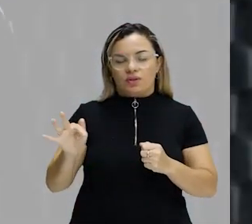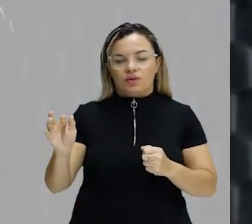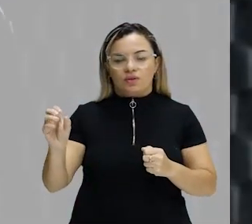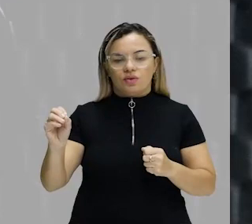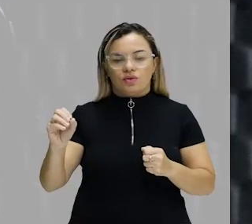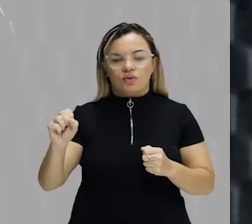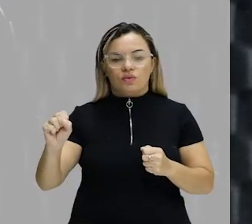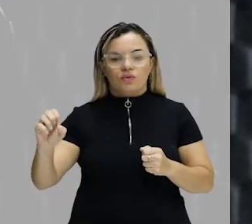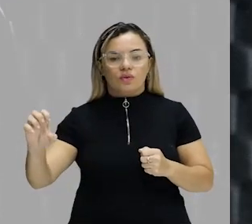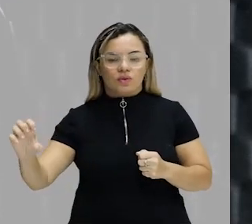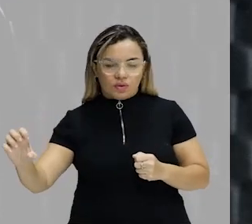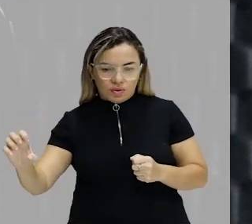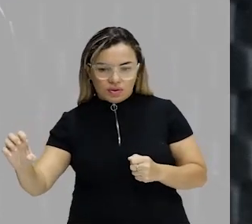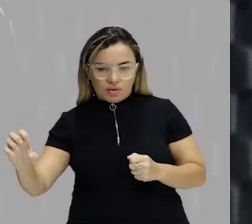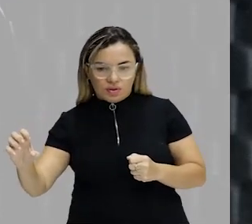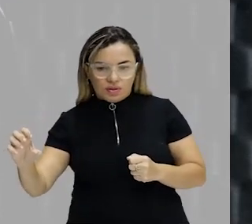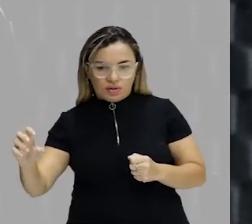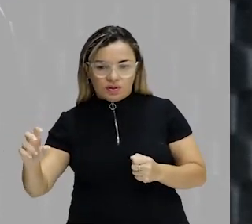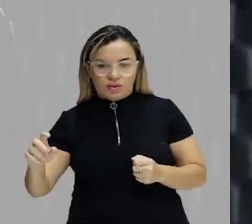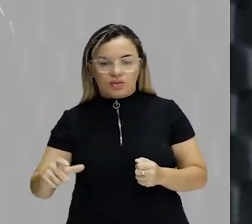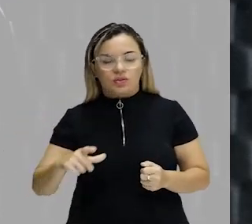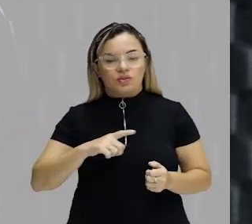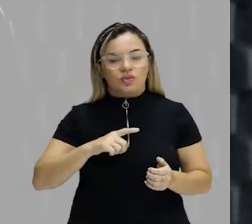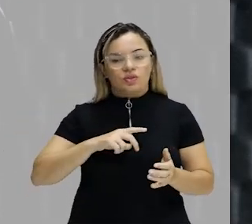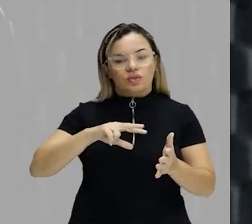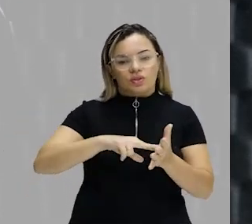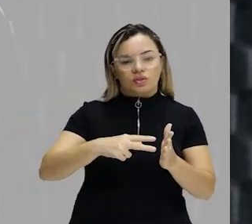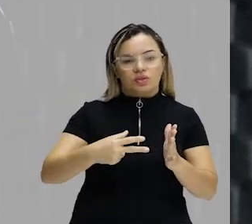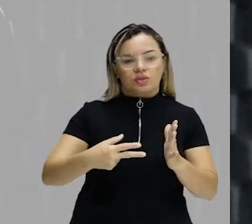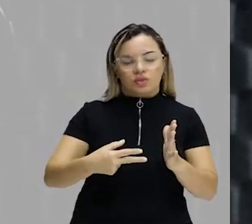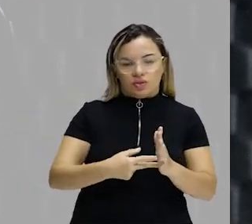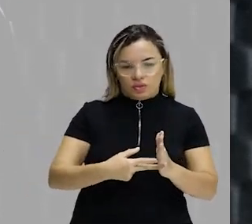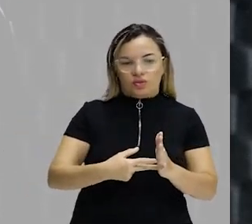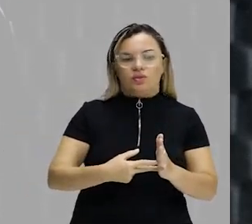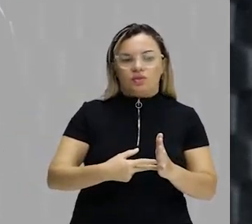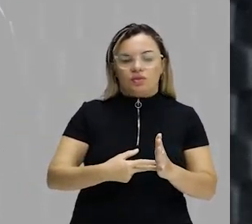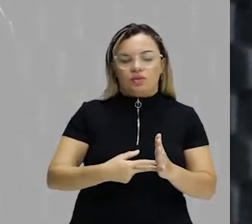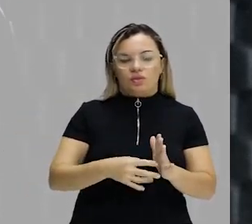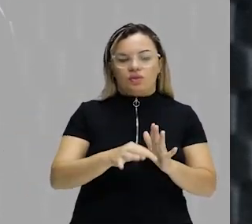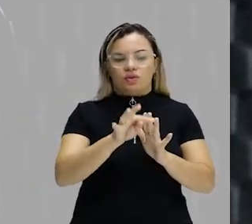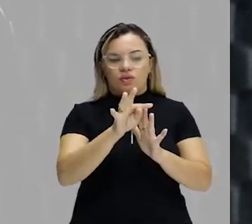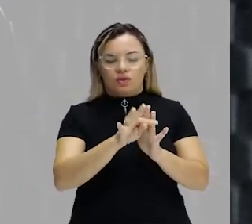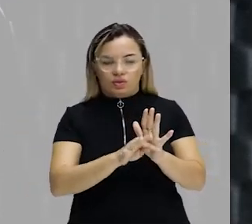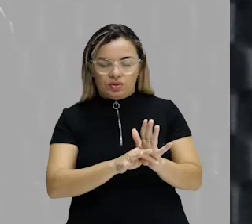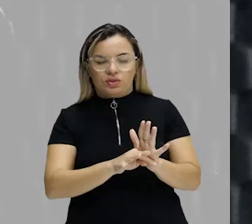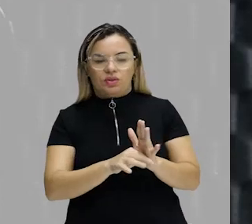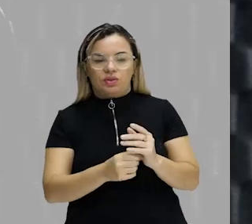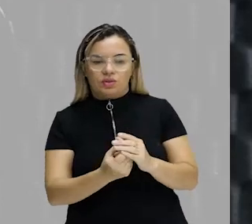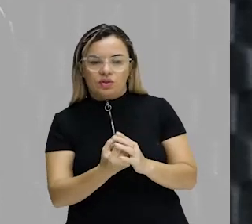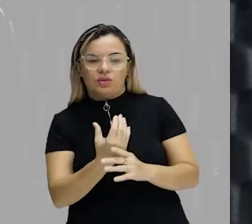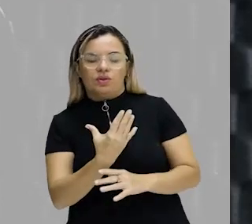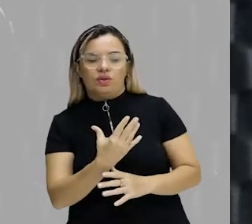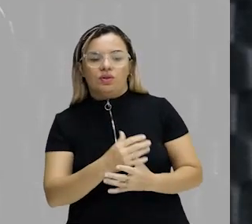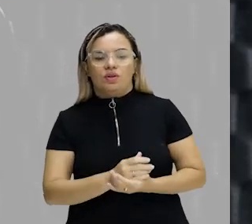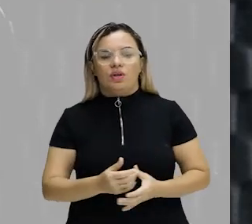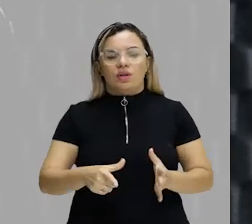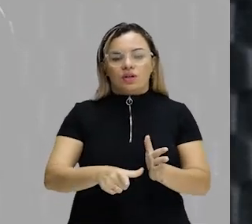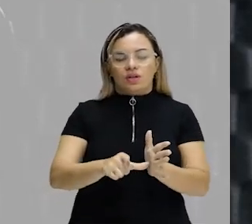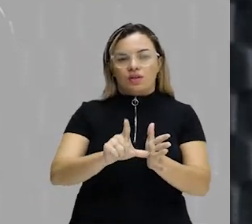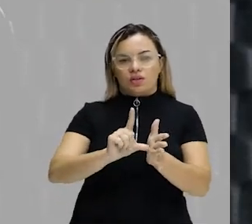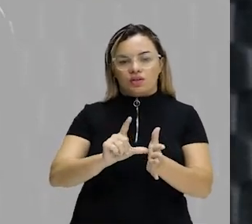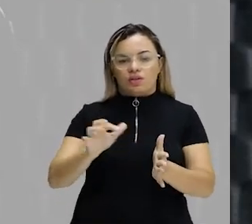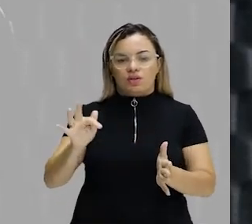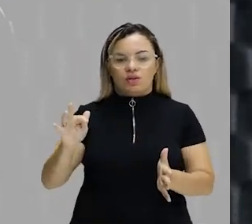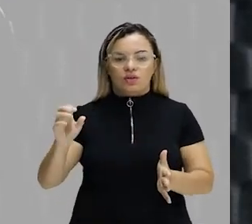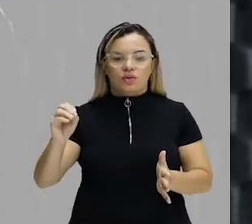sentido sugerido no texto original. Então, se eu colocar desde que antes de fosse, tá? Desde